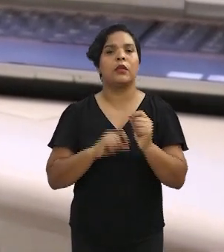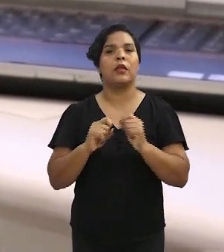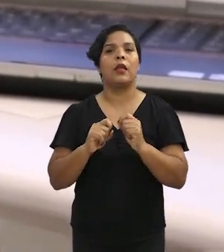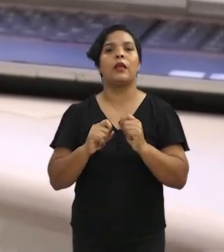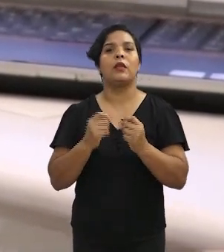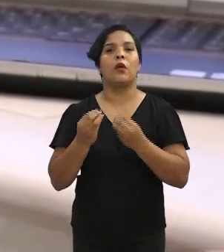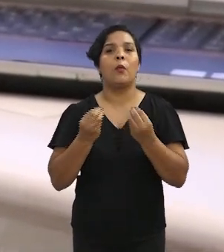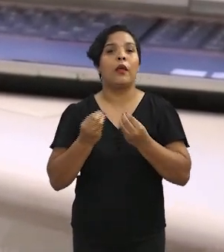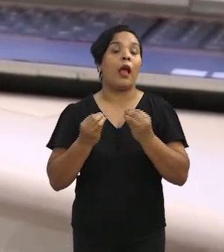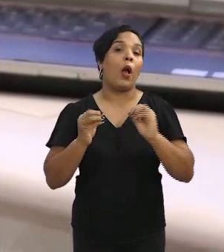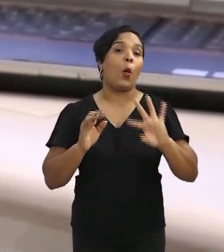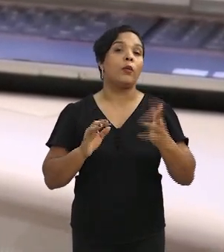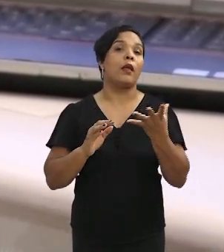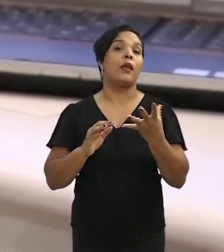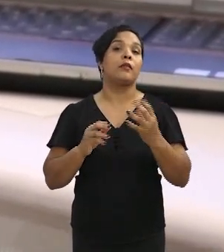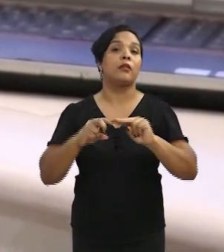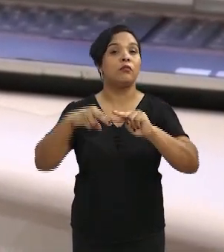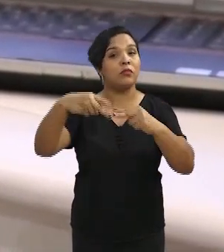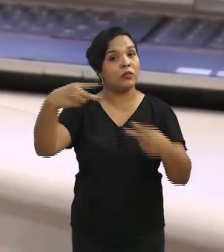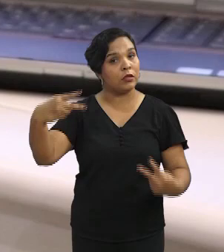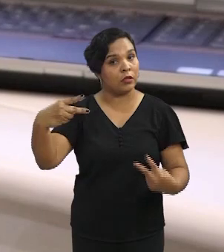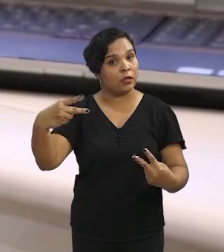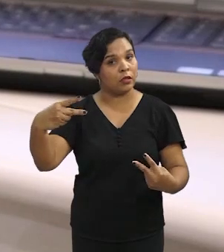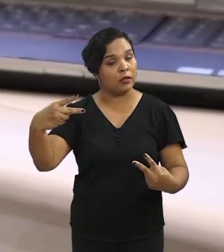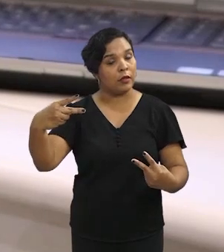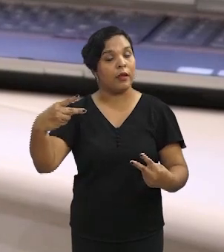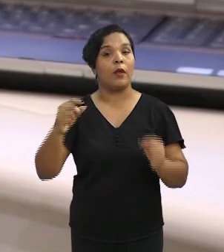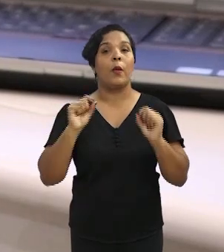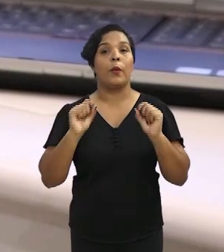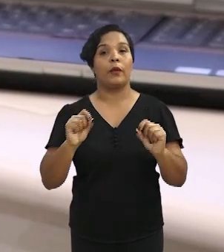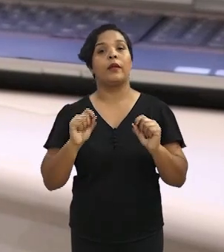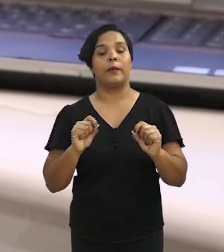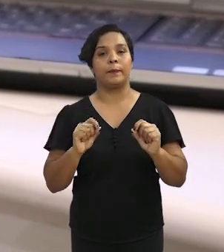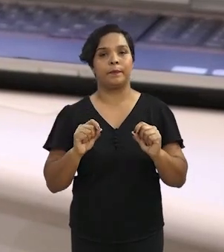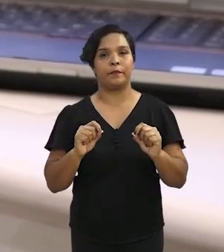né, através da expressão gênica. A expressão gênica,